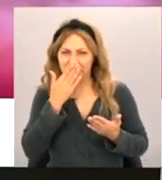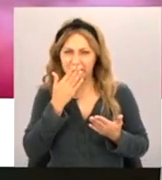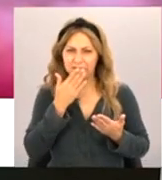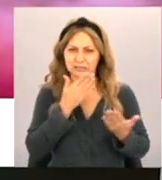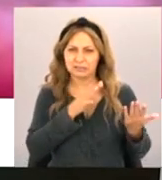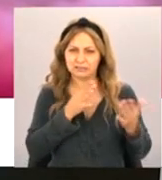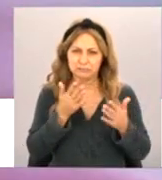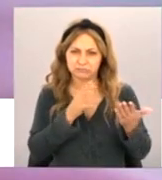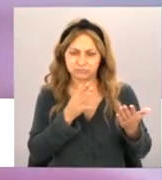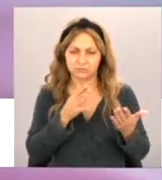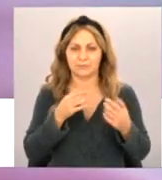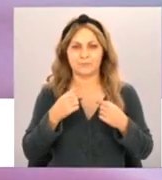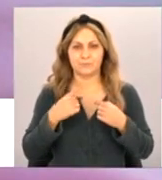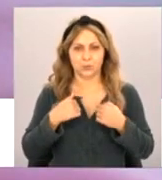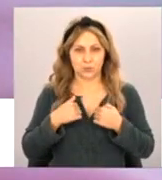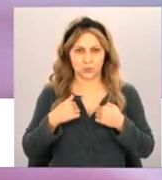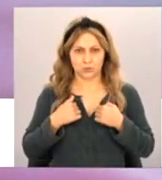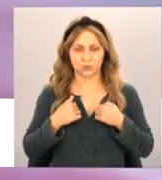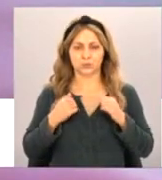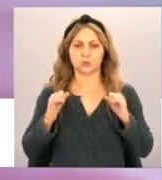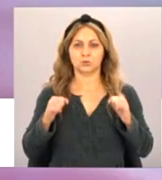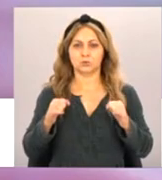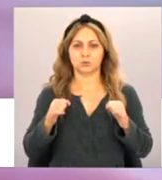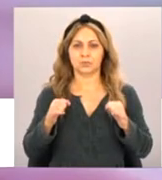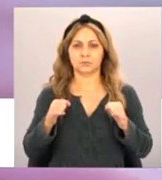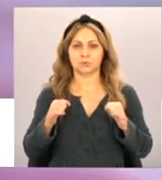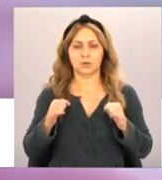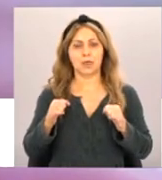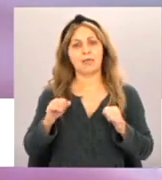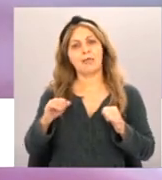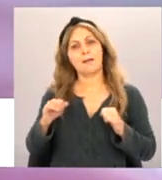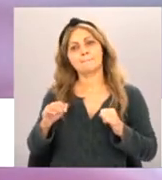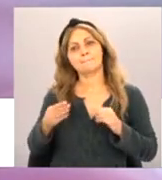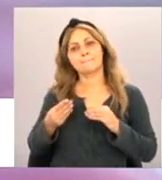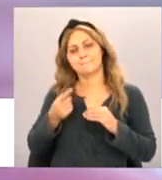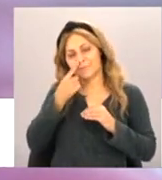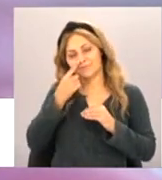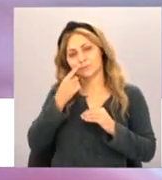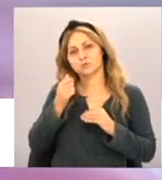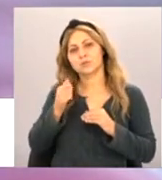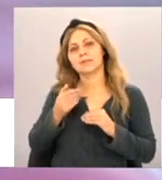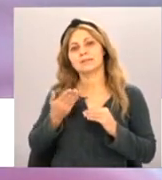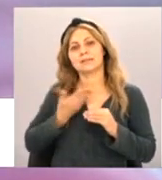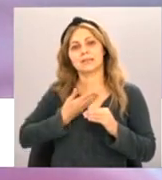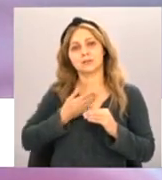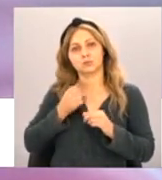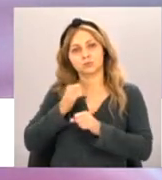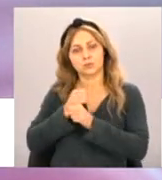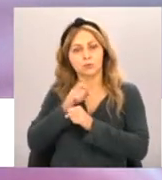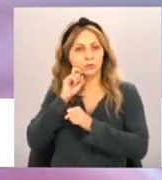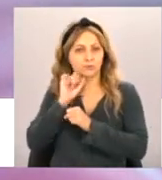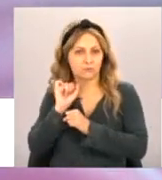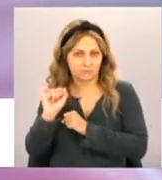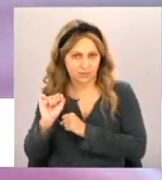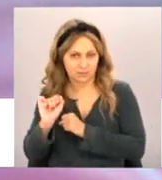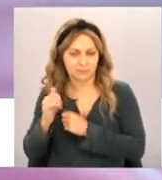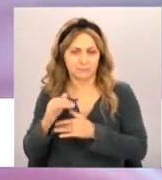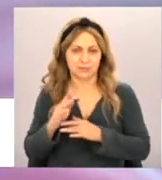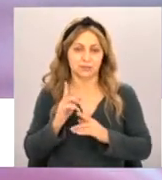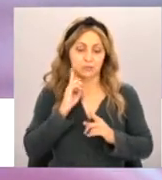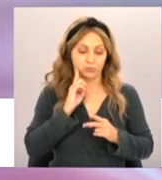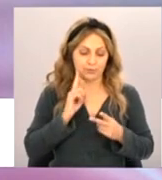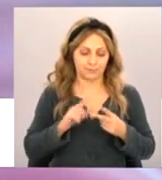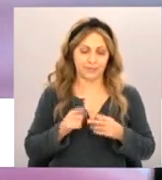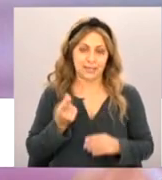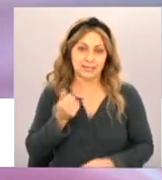somos a favor da posição que mais reforça os direitos dos trabalhadores Mas precisamos mais do que isso precisamos um salário mínimo